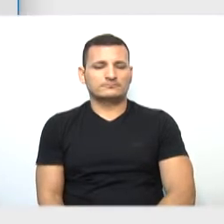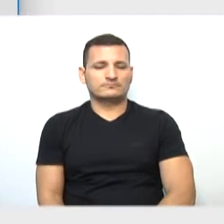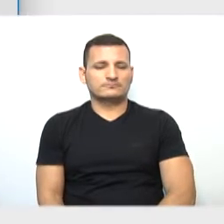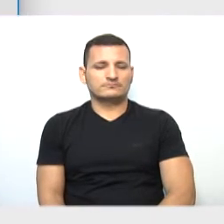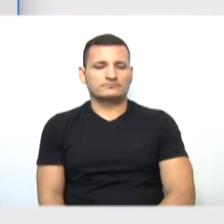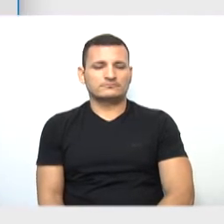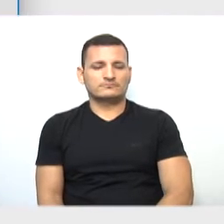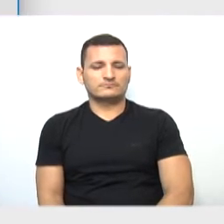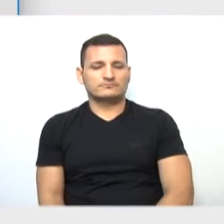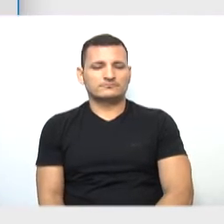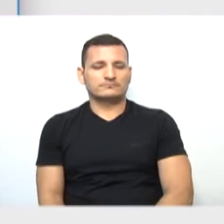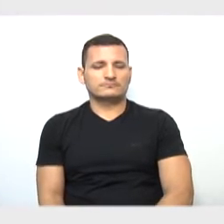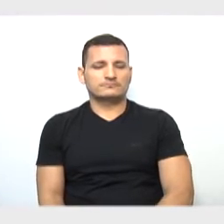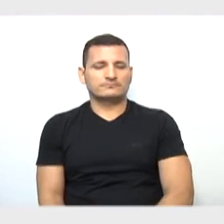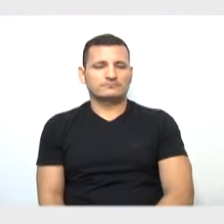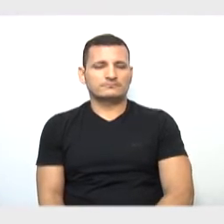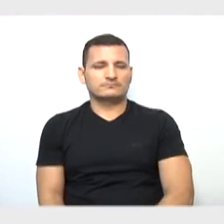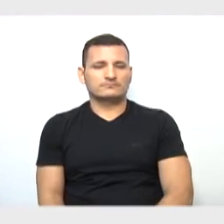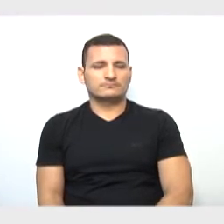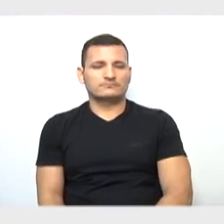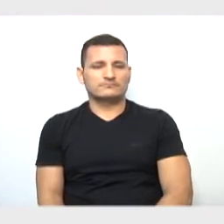4.css. CSS.